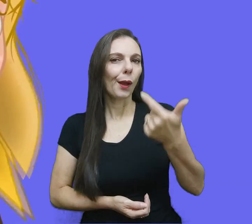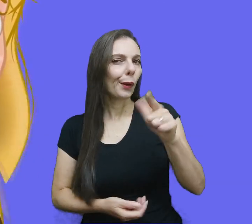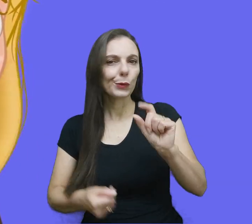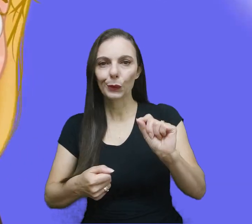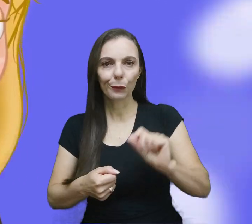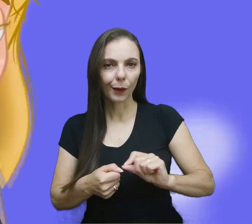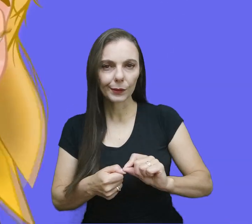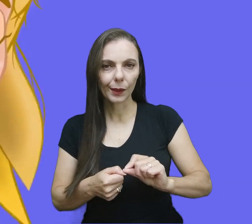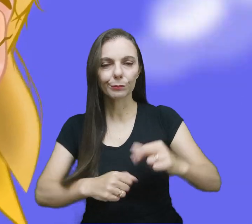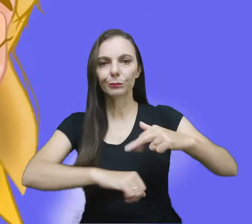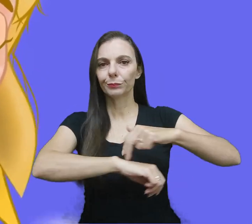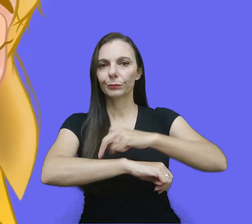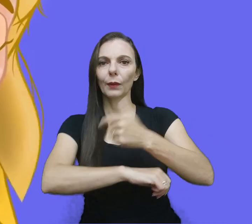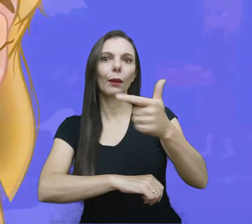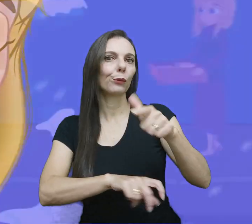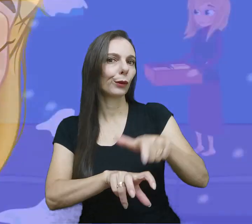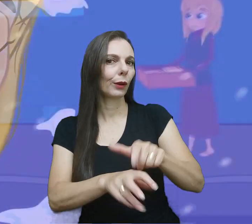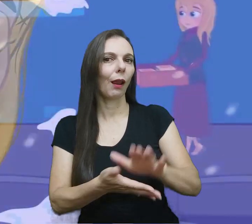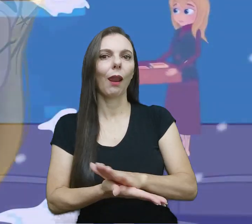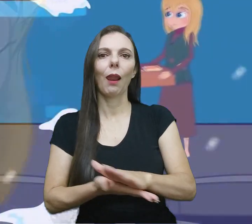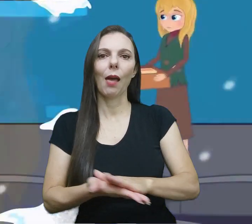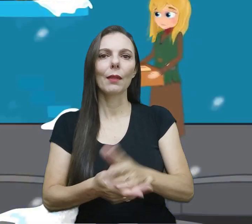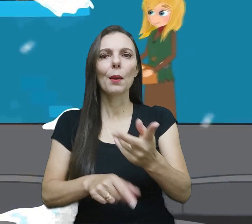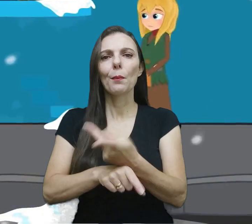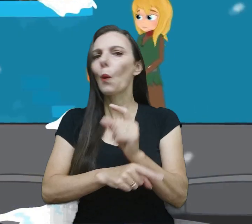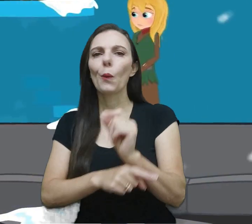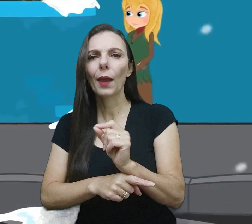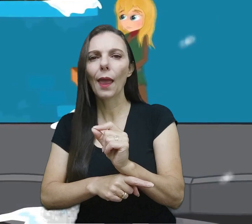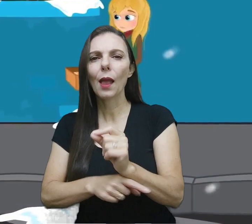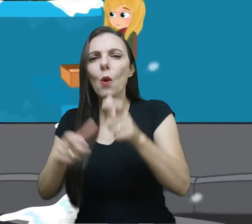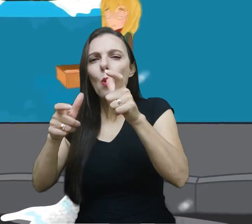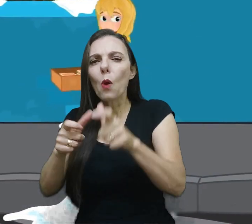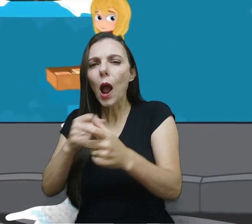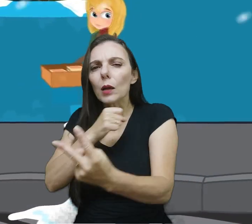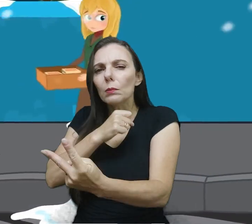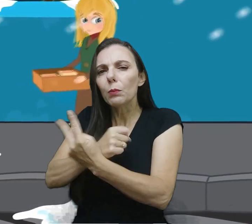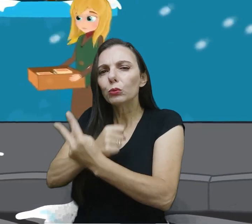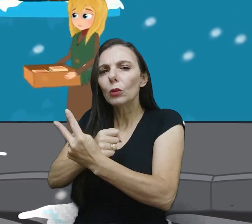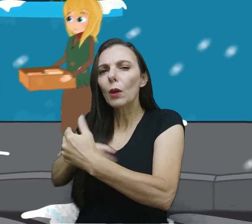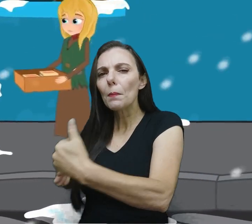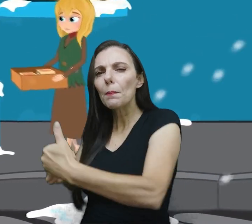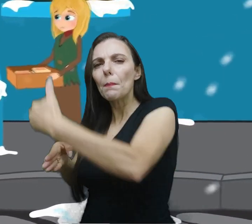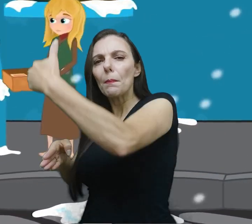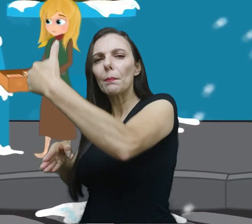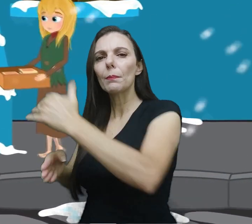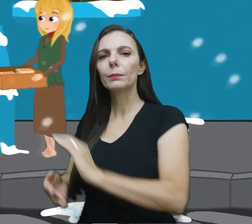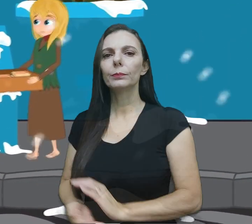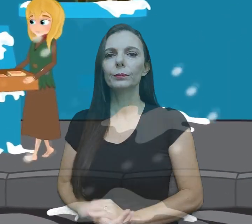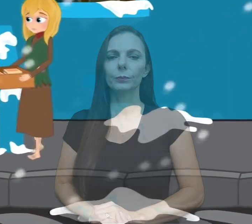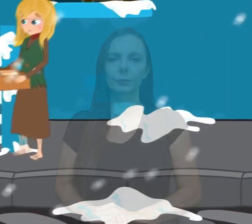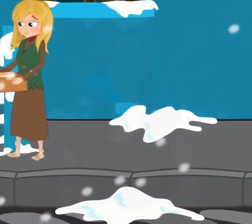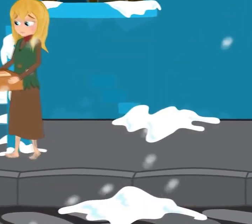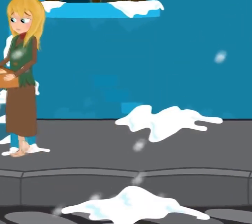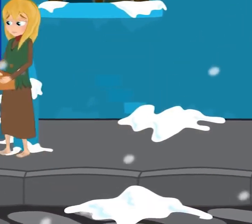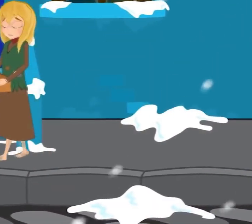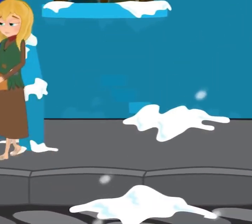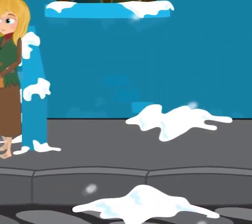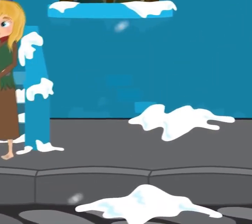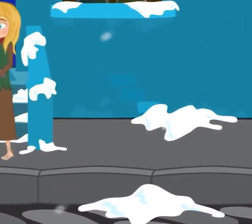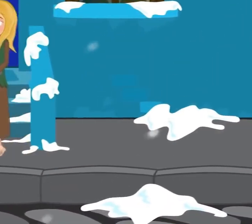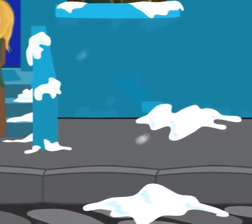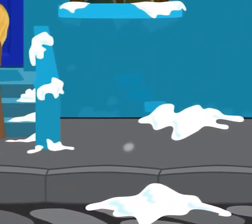Não tendo escolha senão andar descalço, ela procurou um abrigo ao lado de uma parede.